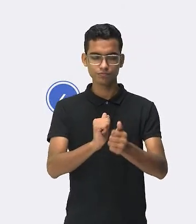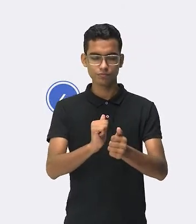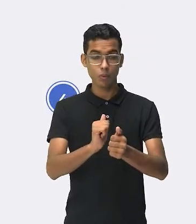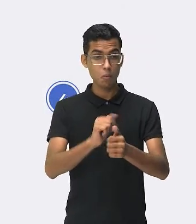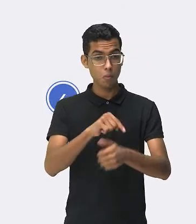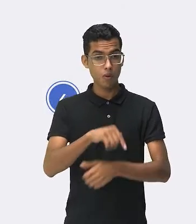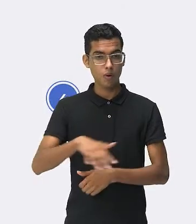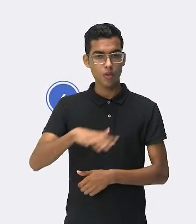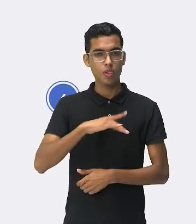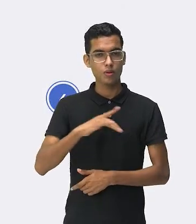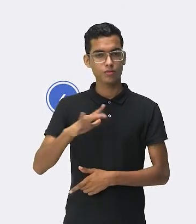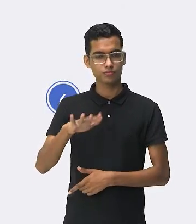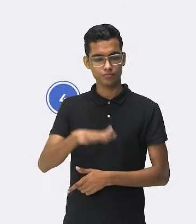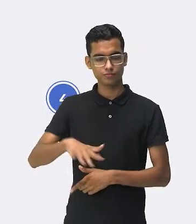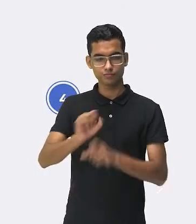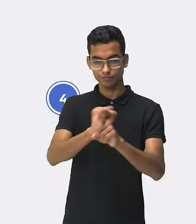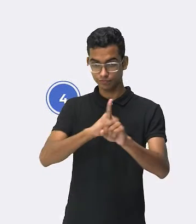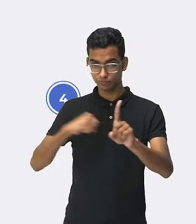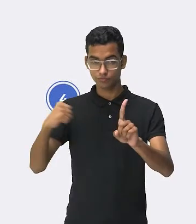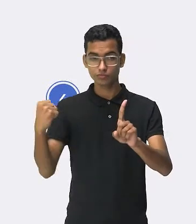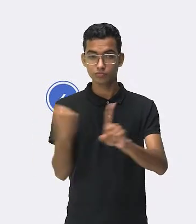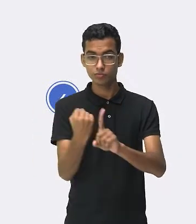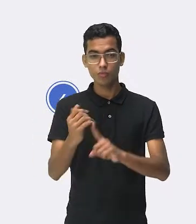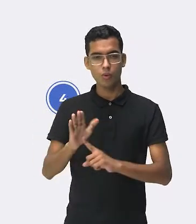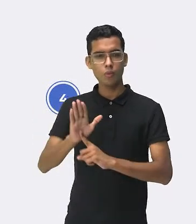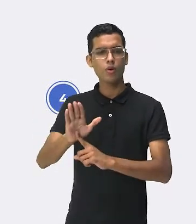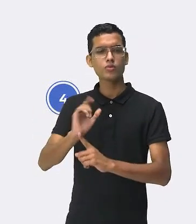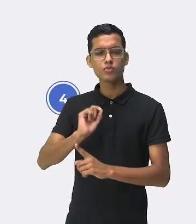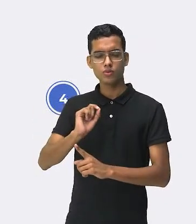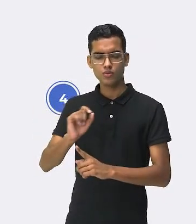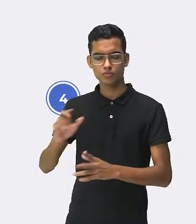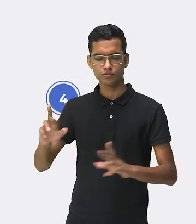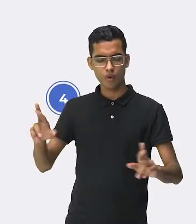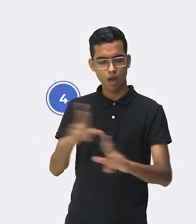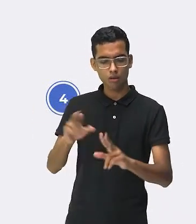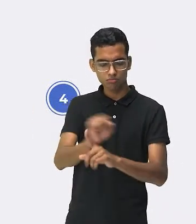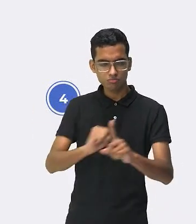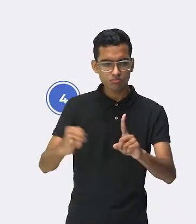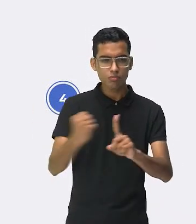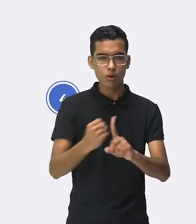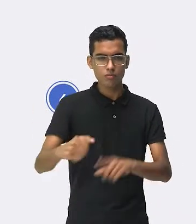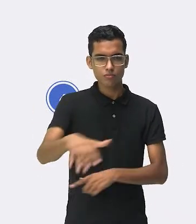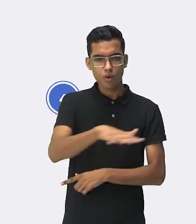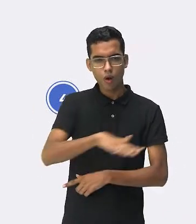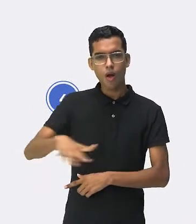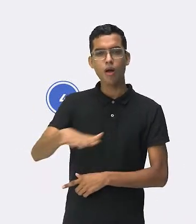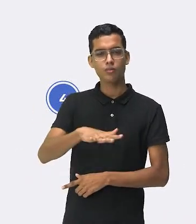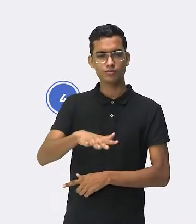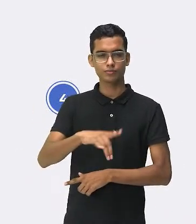fenômeno social, reflete as relações sociais estabelecidas na